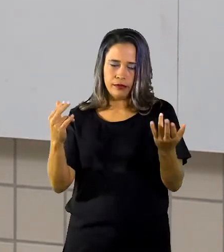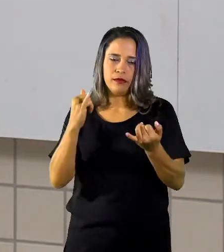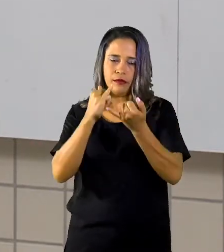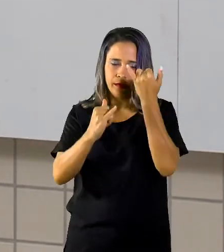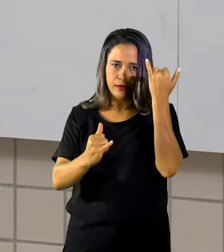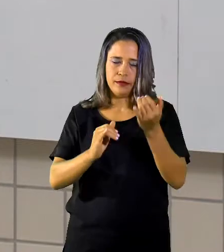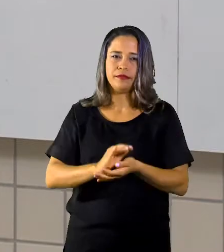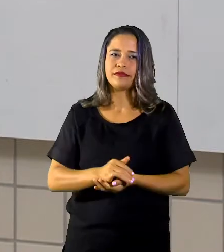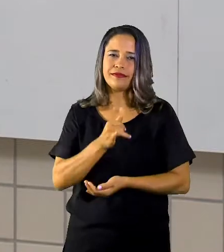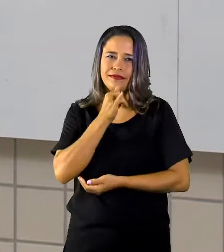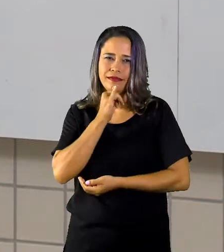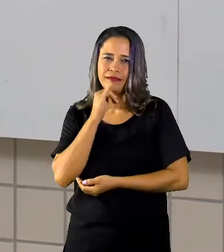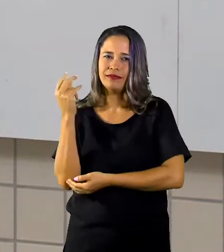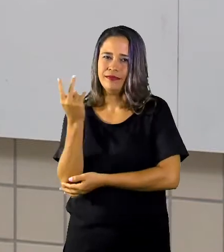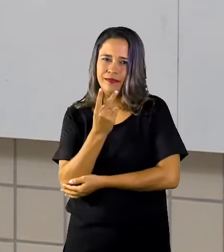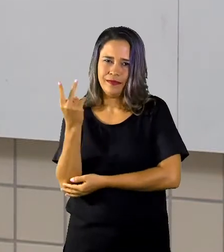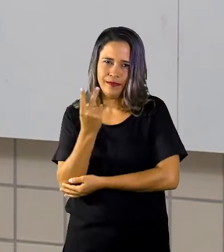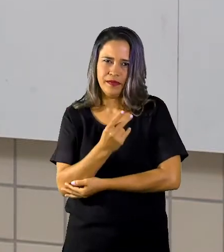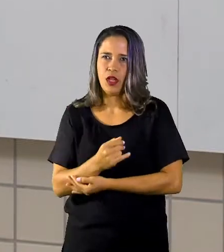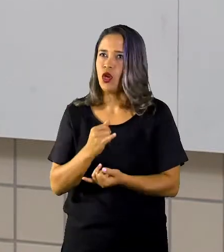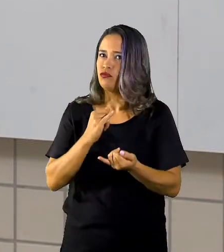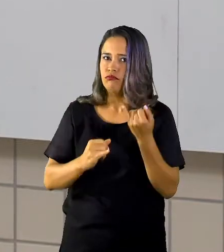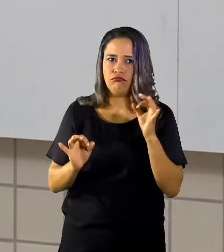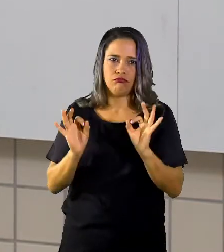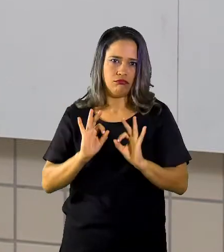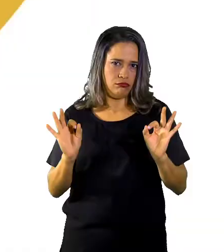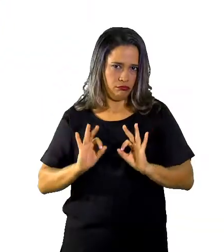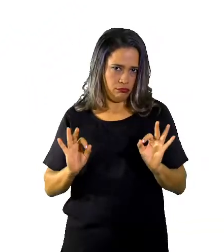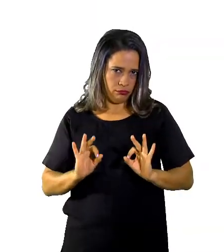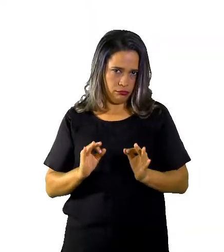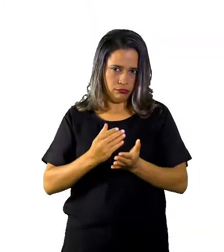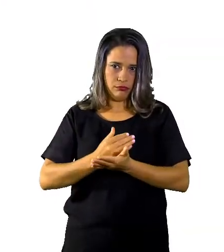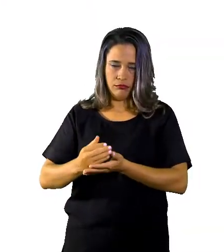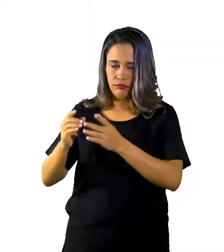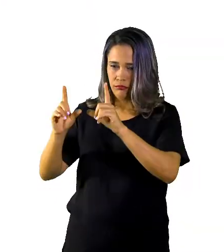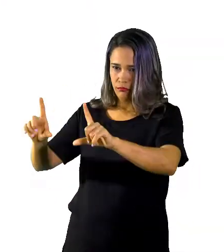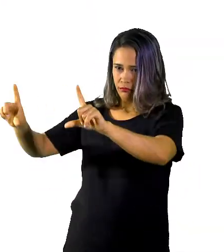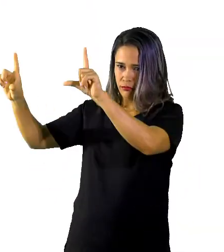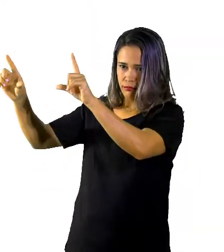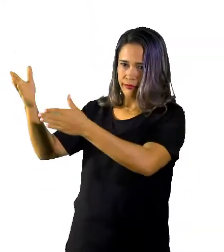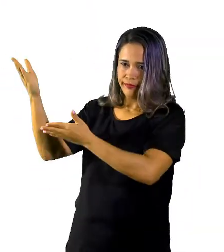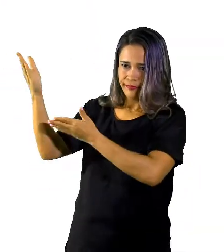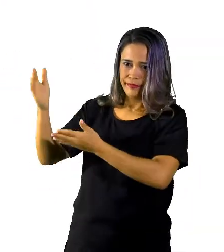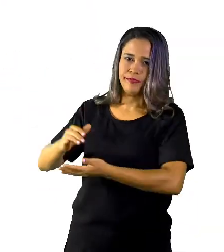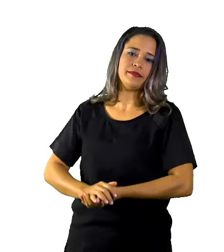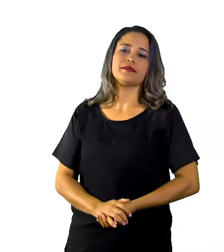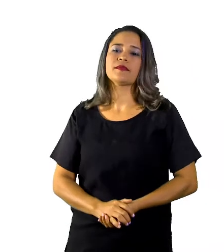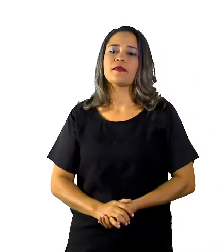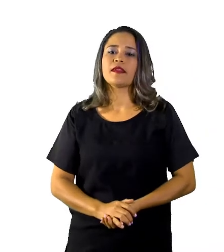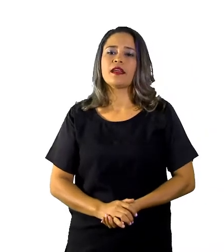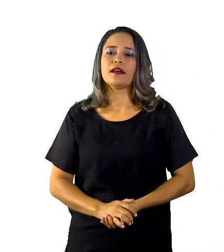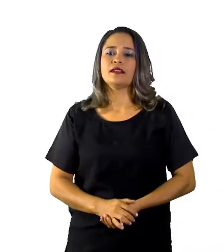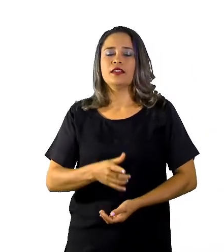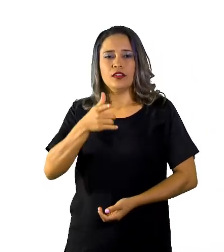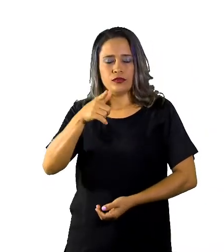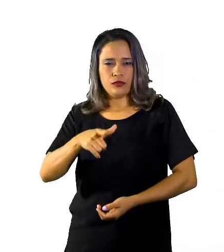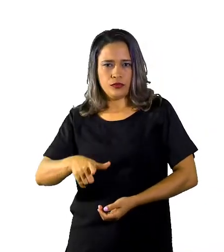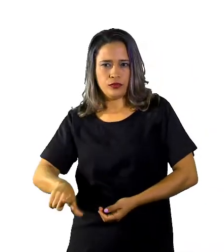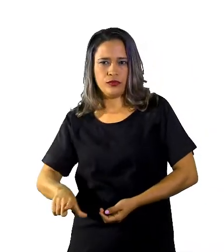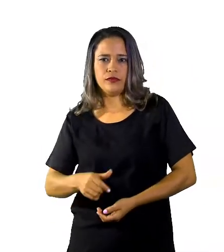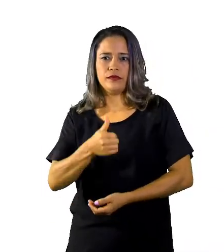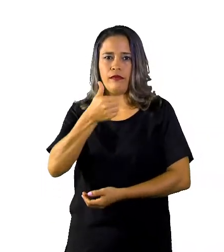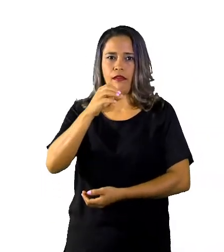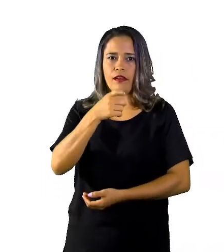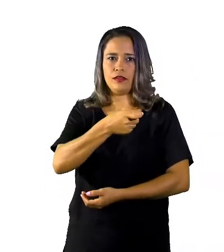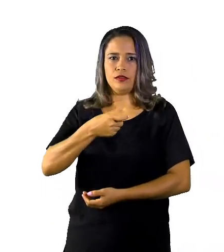exemplo de dois monômios que não são semelhantes. Continuando na tela, a gente tem o seguinte. Eu tenho novamente o monômio 10x